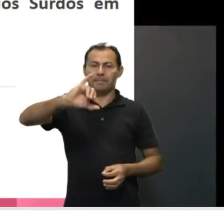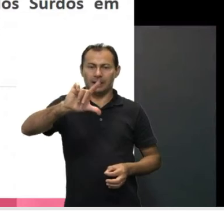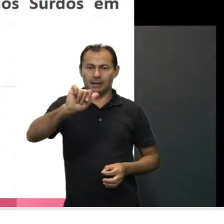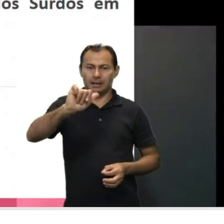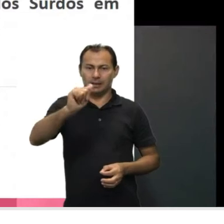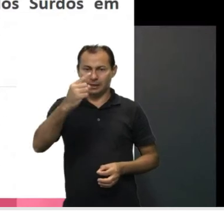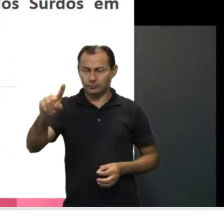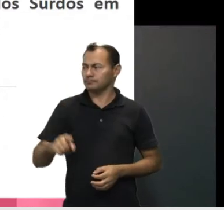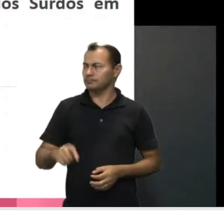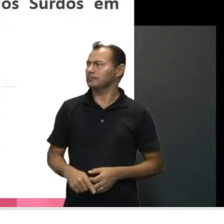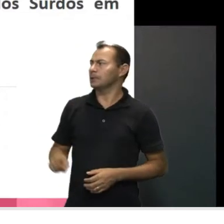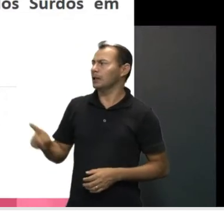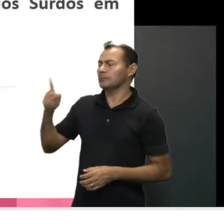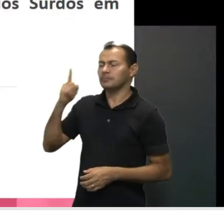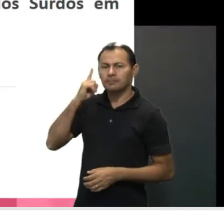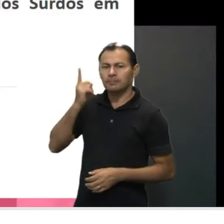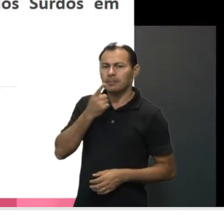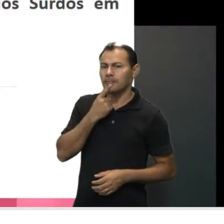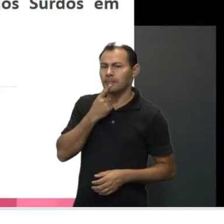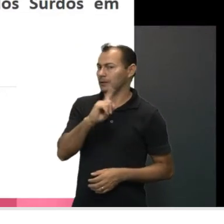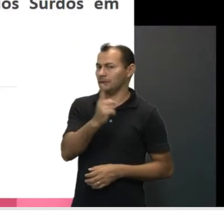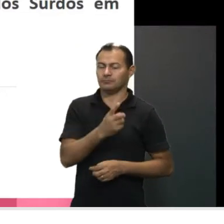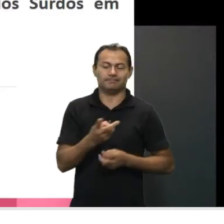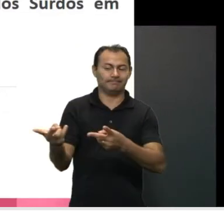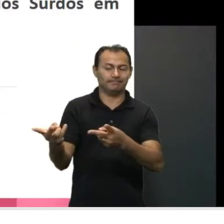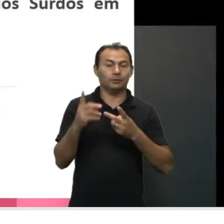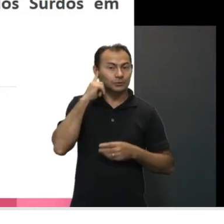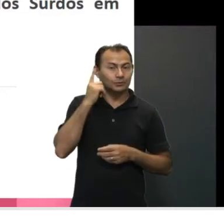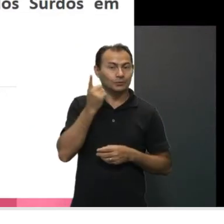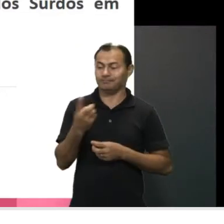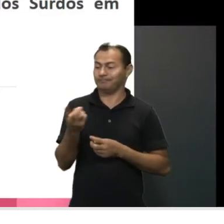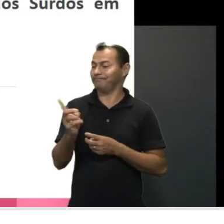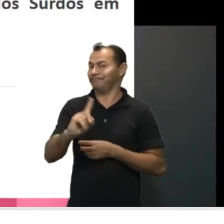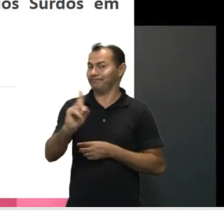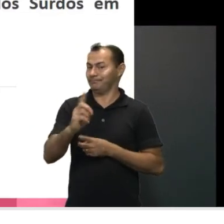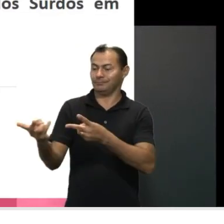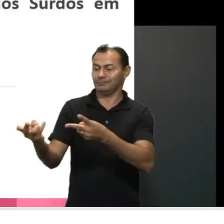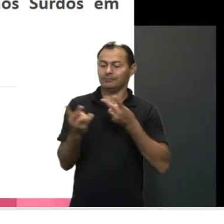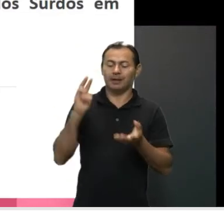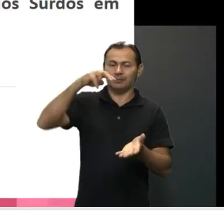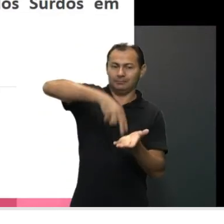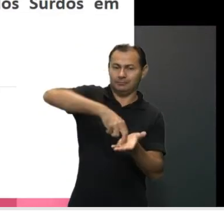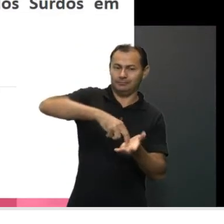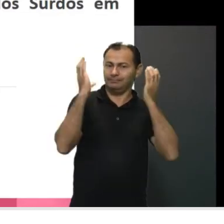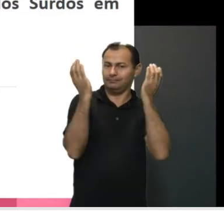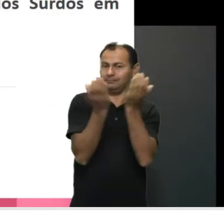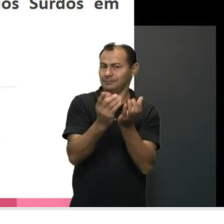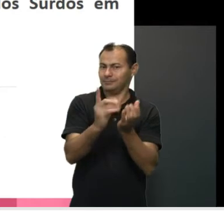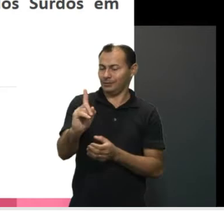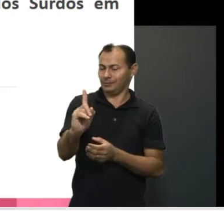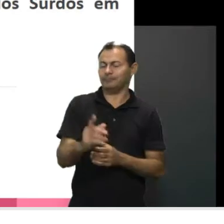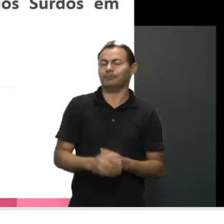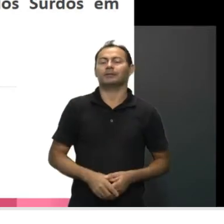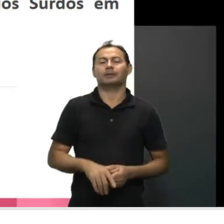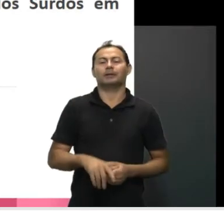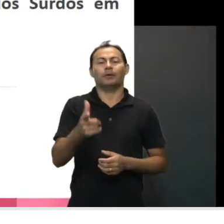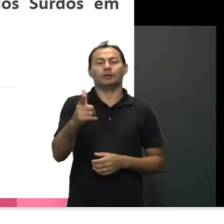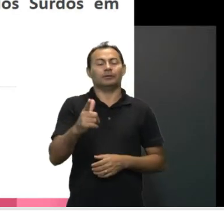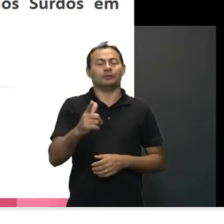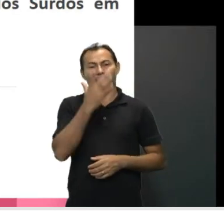foram convidados para participar do congresso, tá? Então não houve a representação da comunidade surda, isso foi de